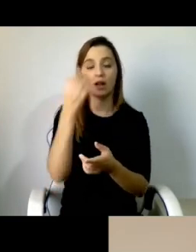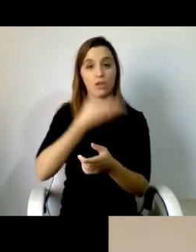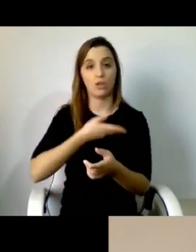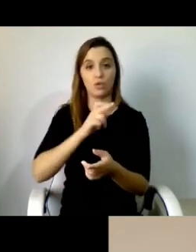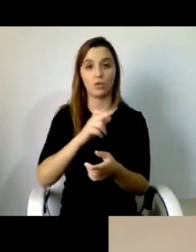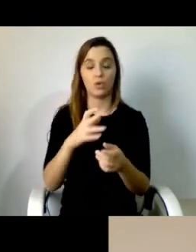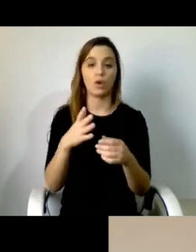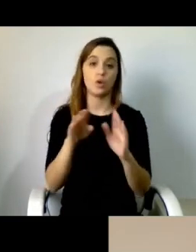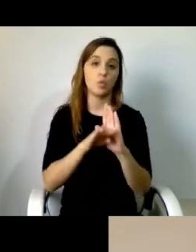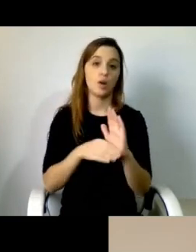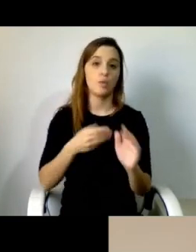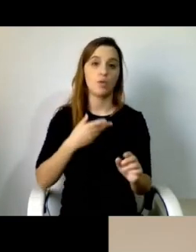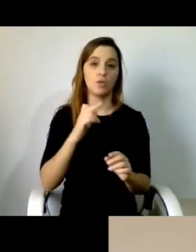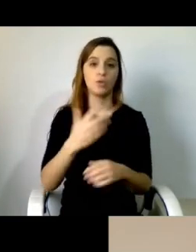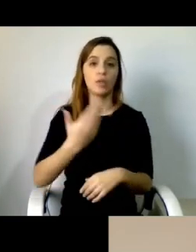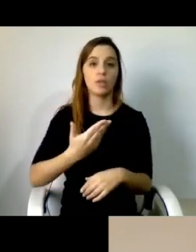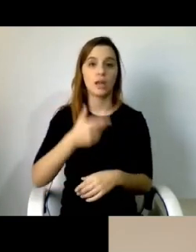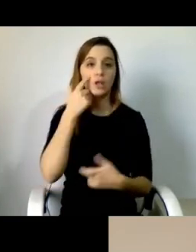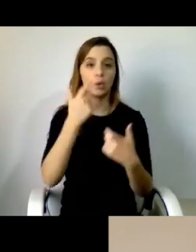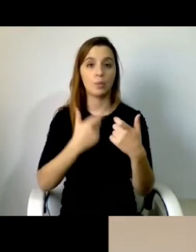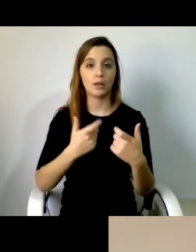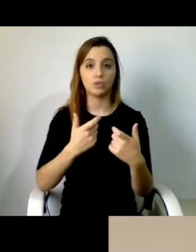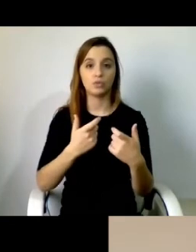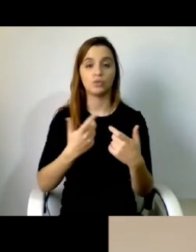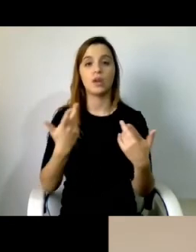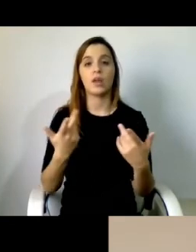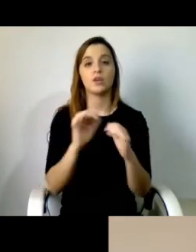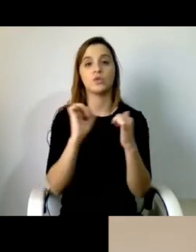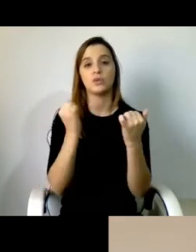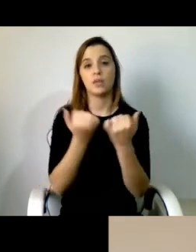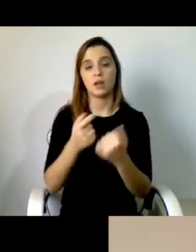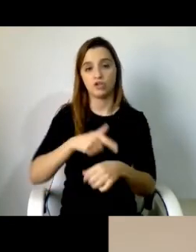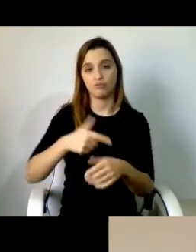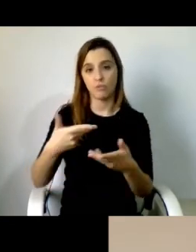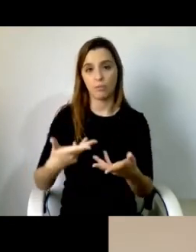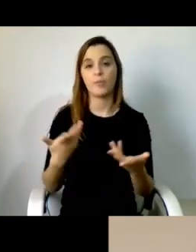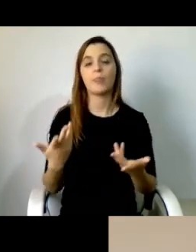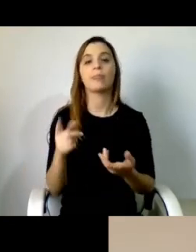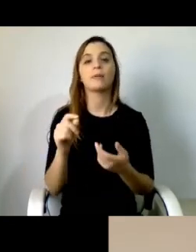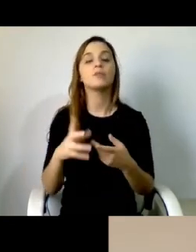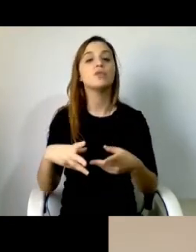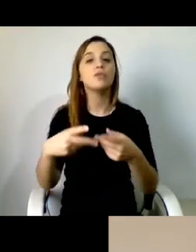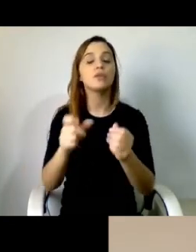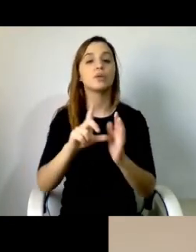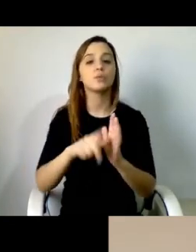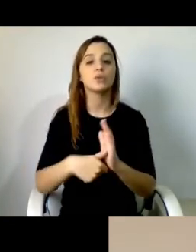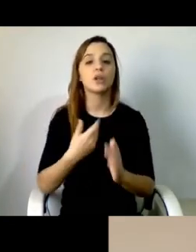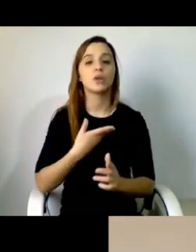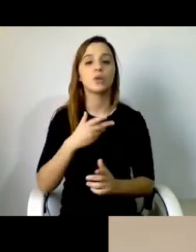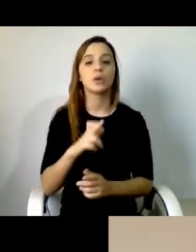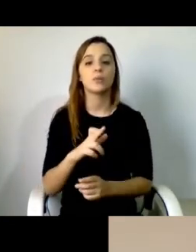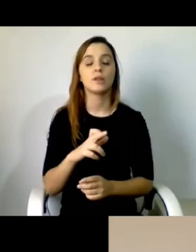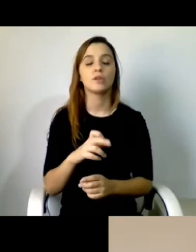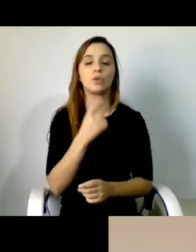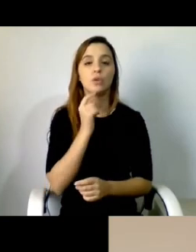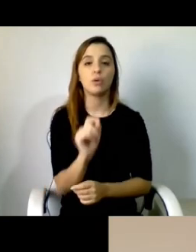Doutoramento em Direitos Humanos em Sociedades Contemporâneas, desenvolvendo o projeto de doutoramento